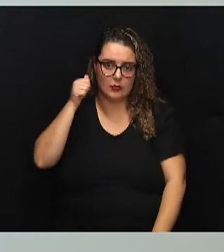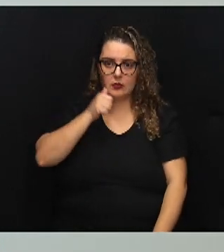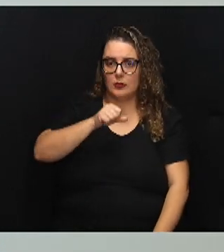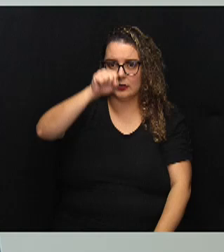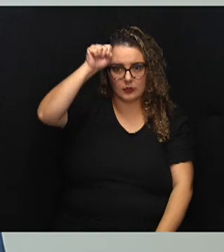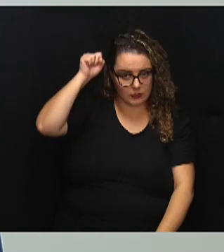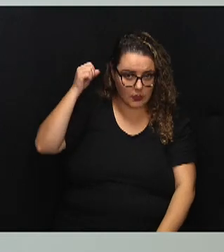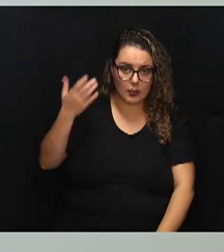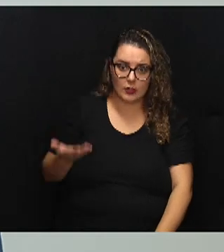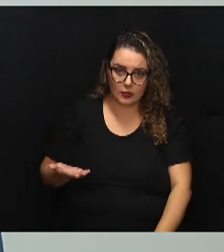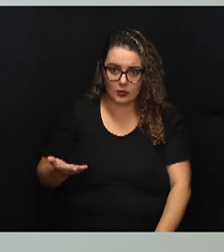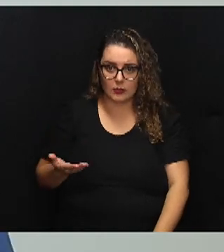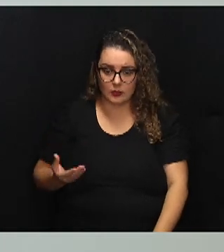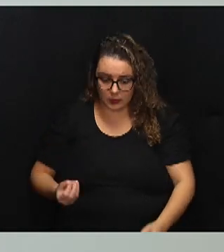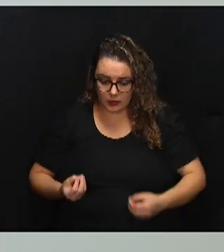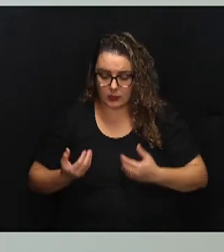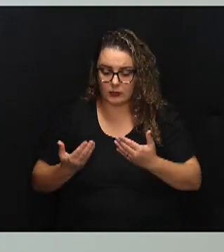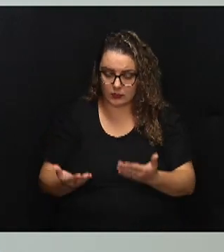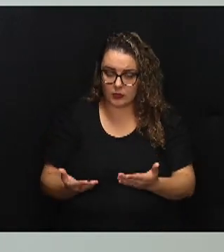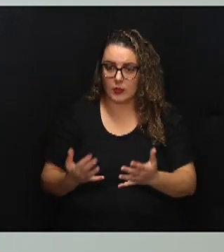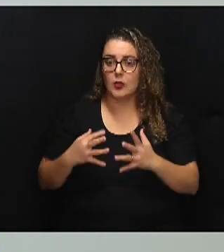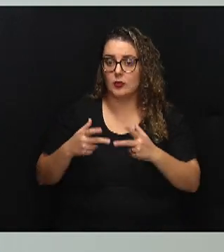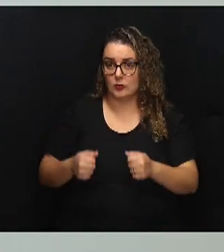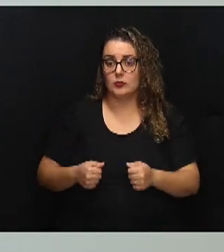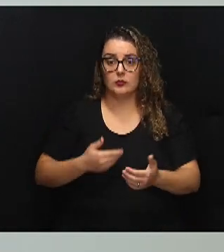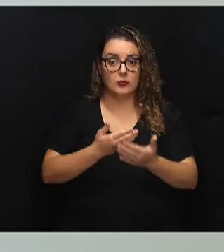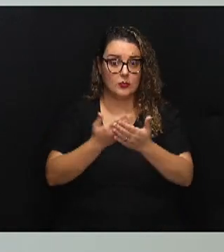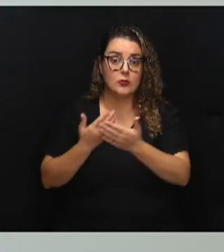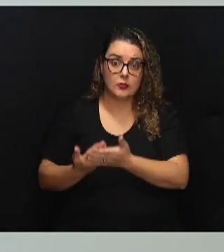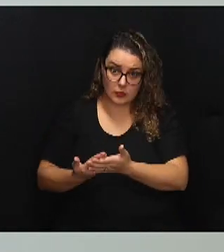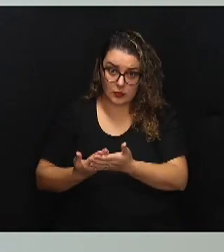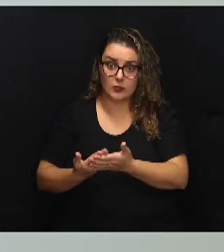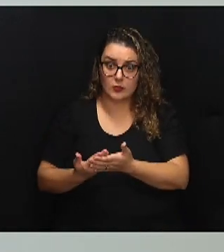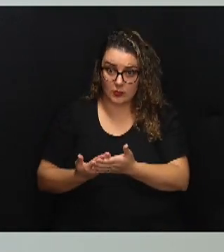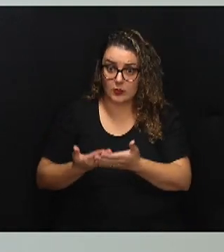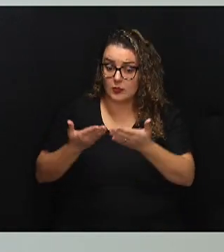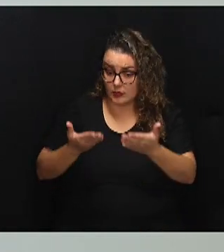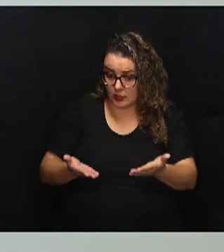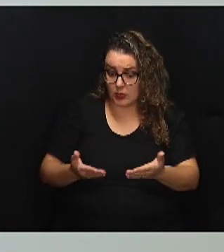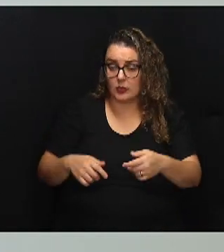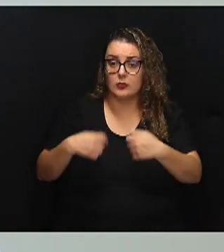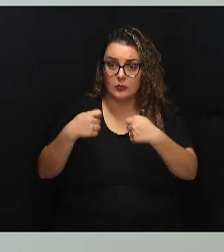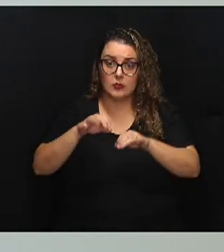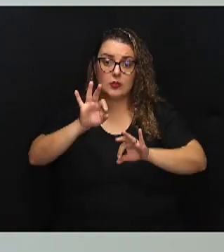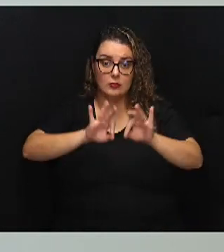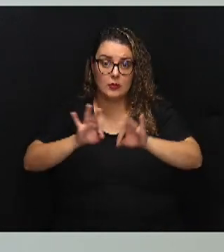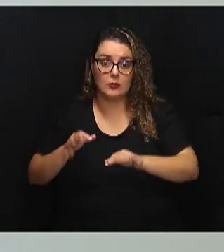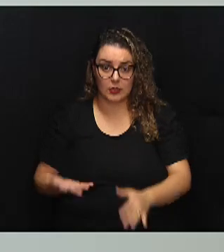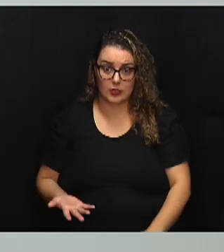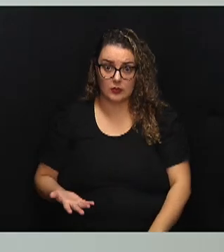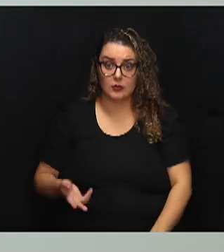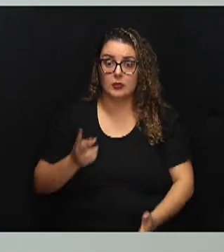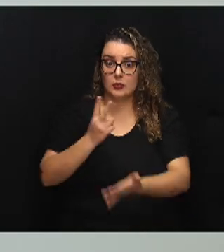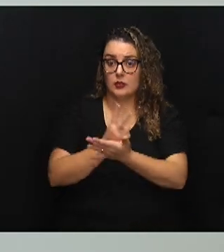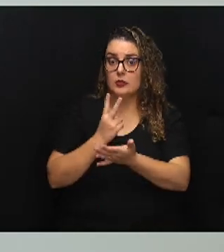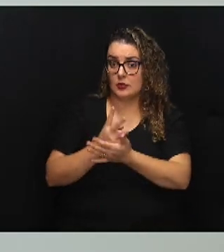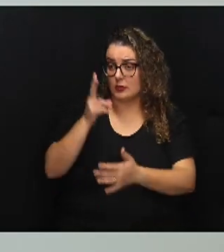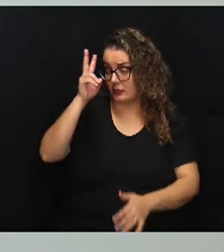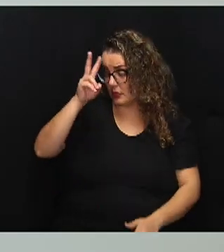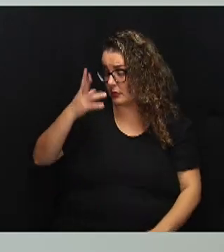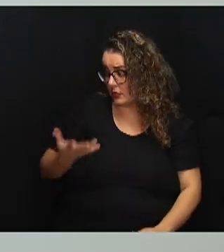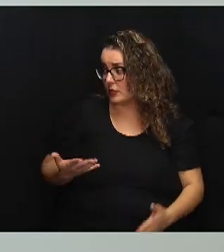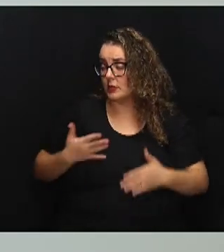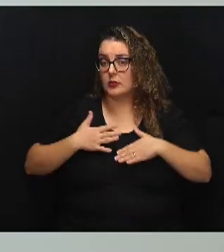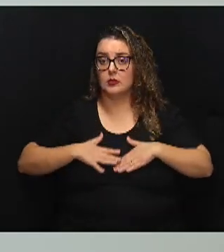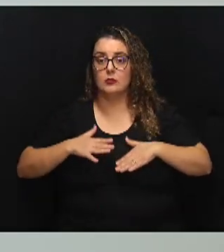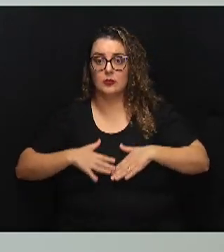prova que vai te trazer aquilo que você estudou, para aquilo que você se preparou, né? Então, sempre lembrar de ter muita tranquilidade. Na